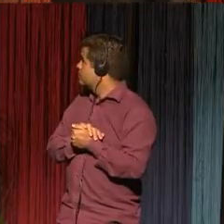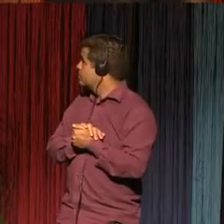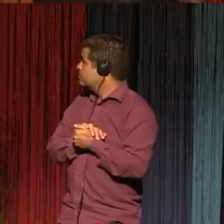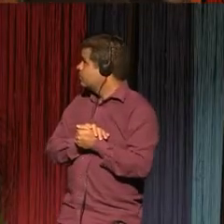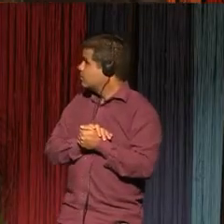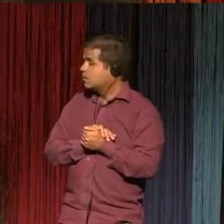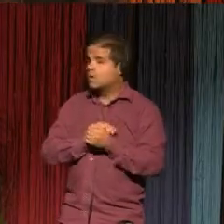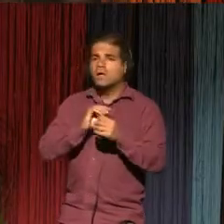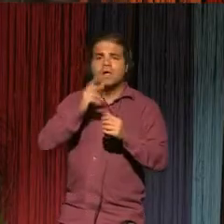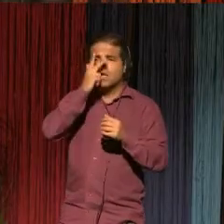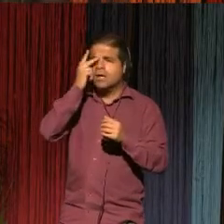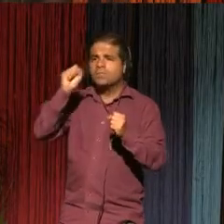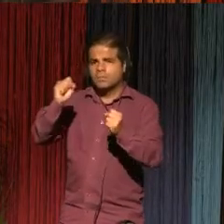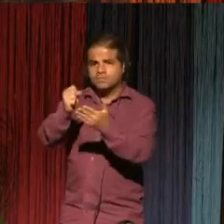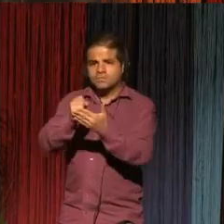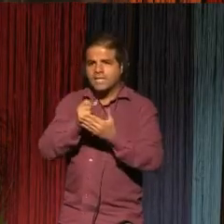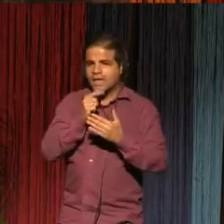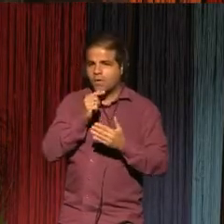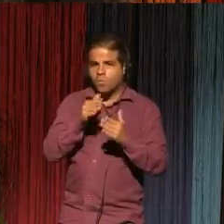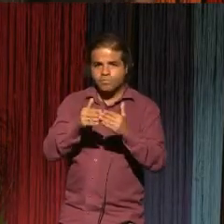Alguém pode me trazer um pouco d'água, por favor?